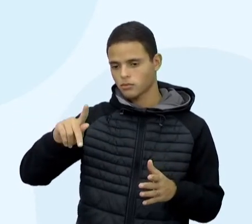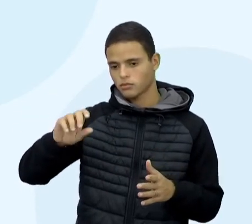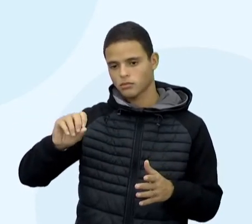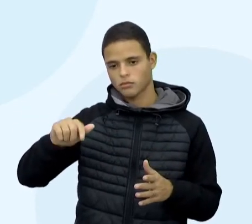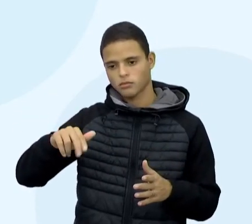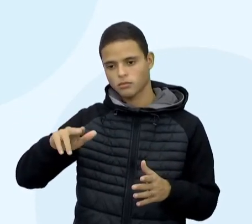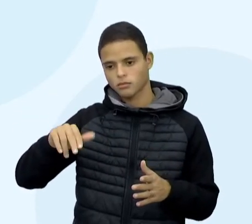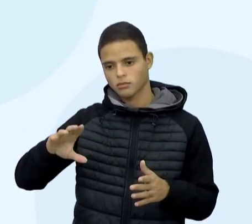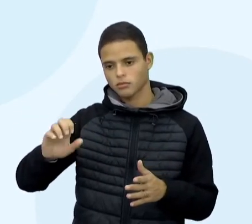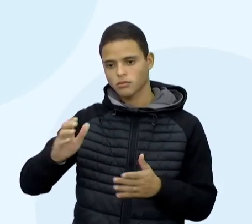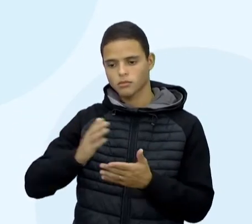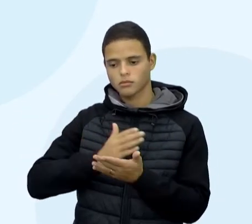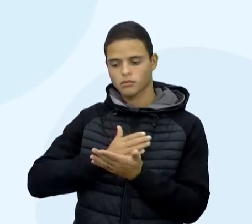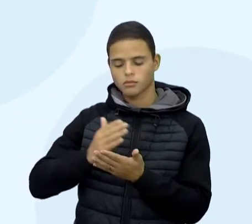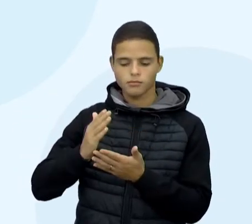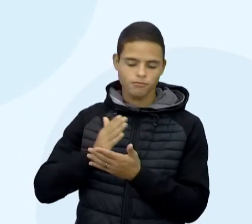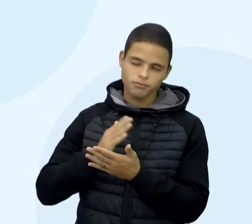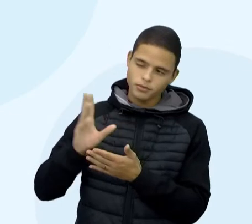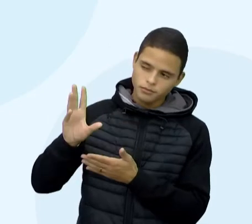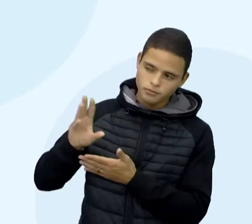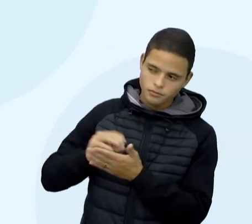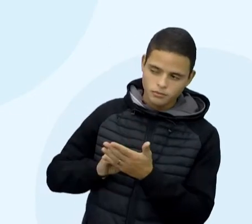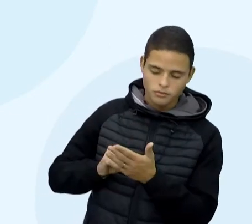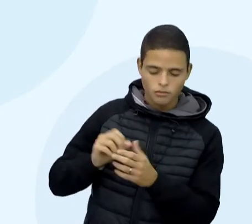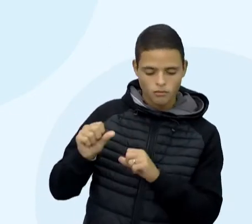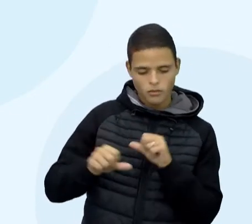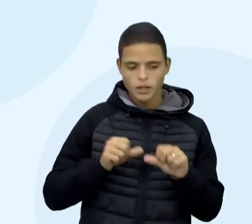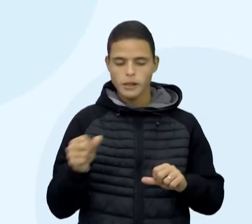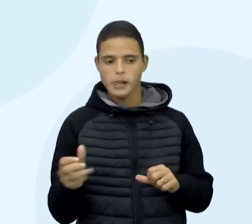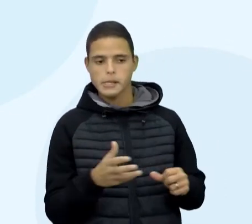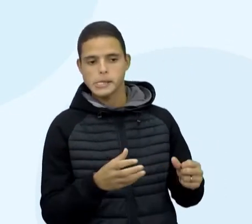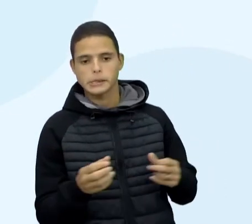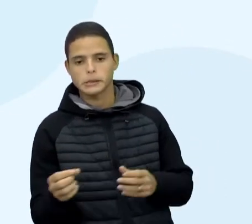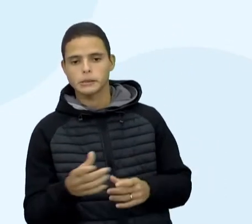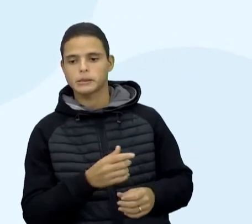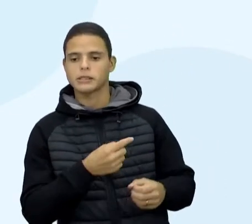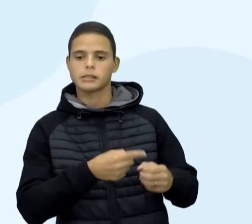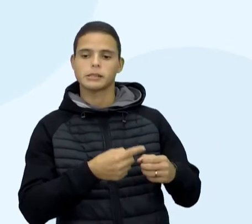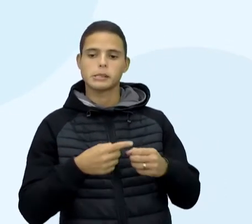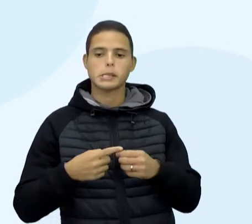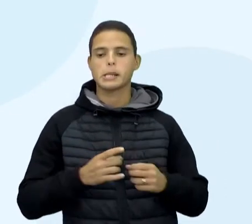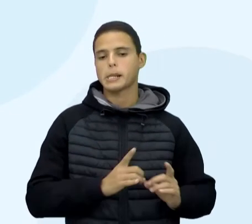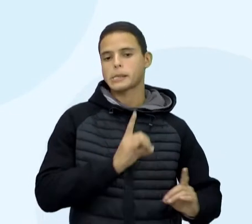a criar medidas para modernizar as grandes cidades.